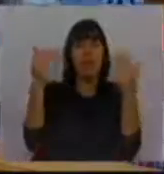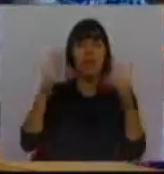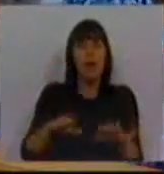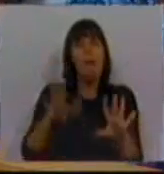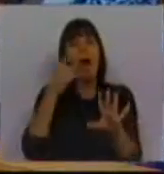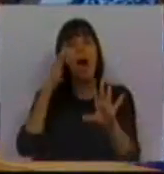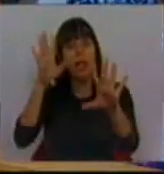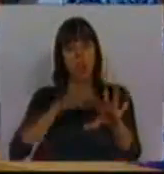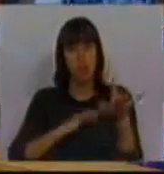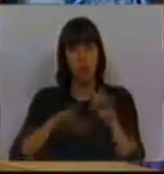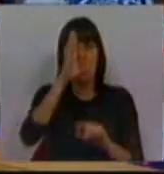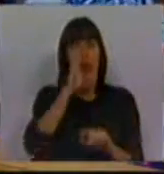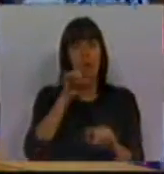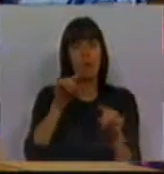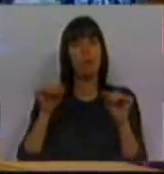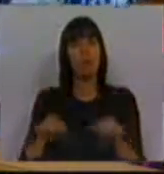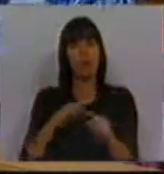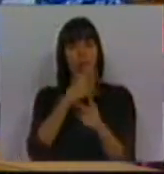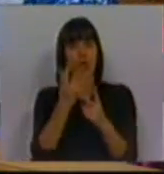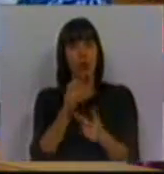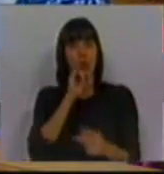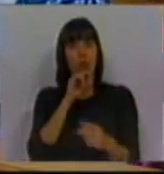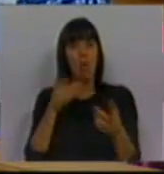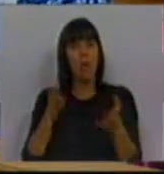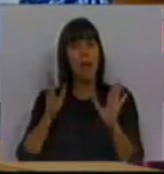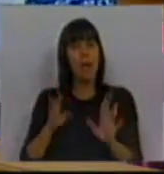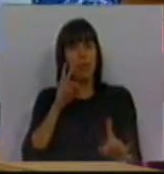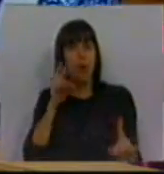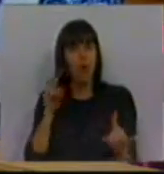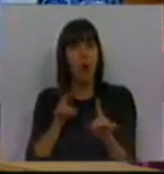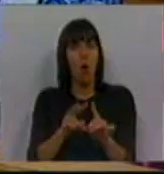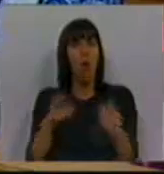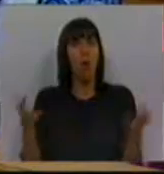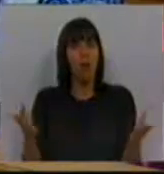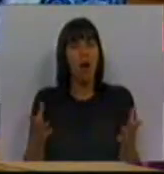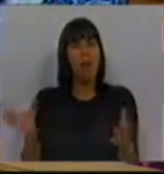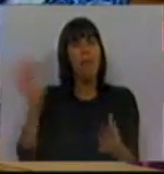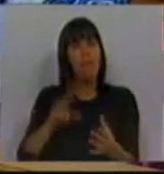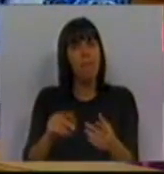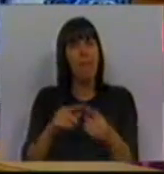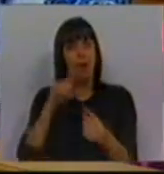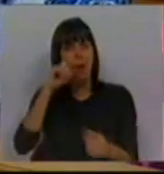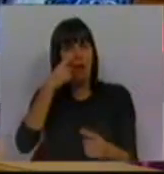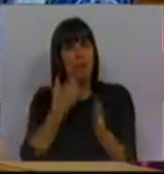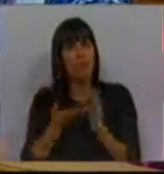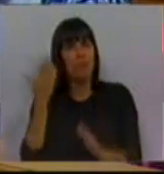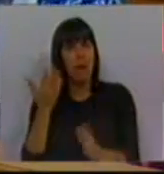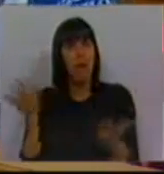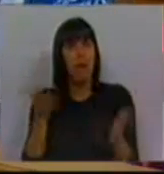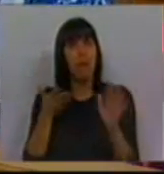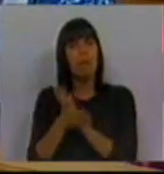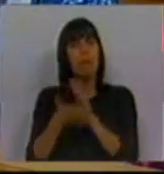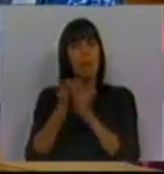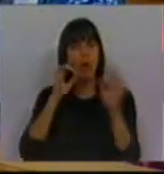mas atenção, Sr. Ministro, porque esta é uma segunda oportunidade e é preciso olhar com maior atenção. A